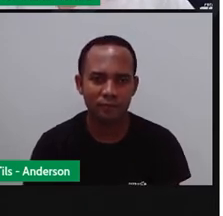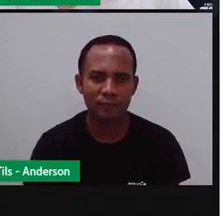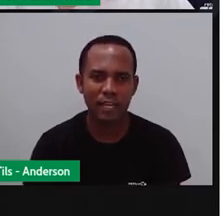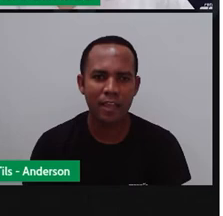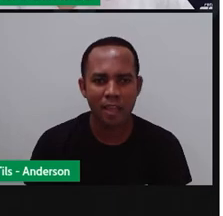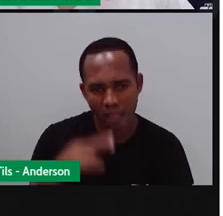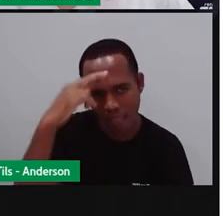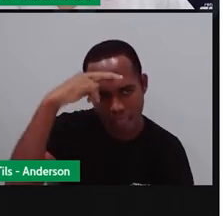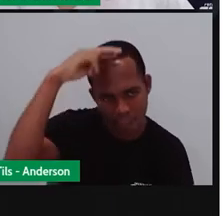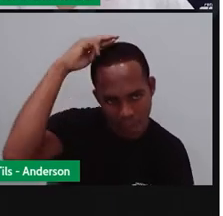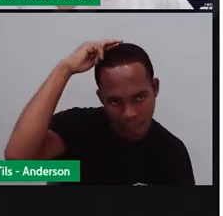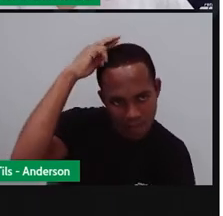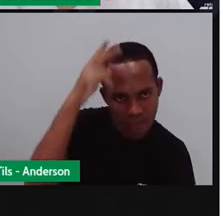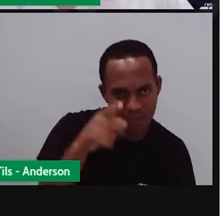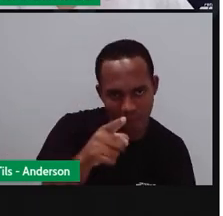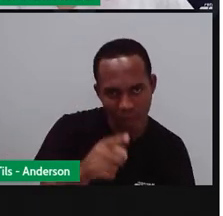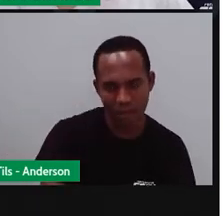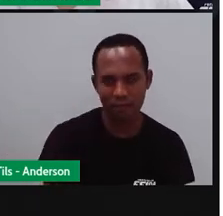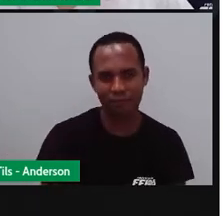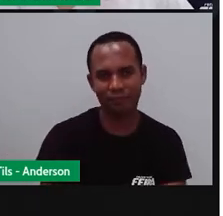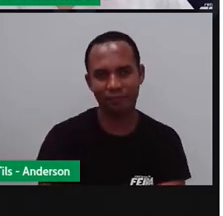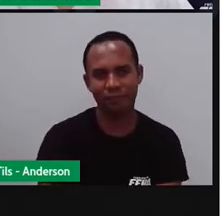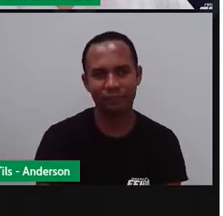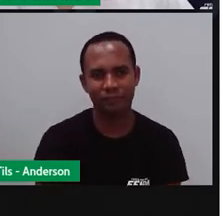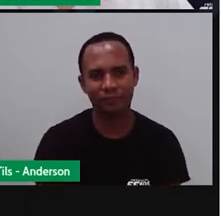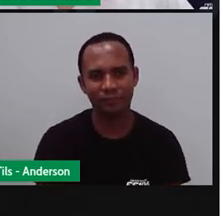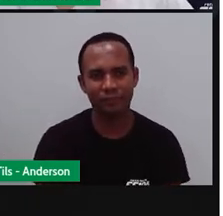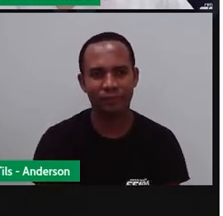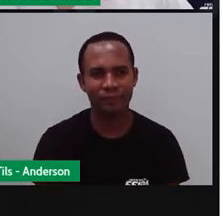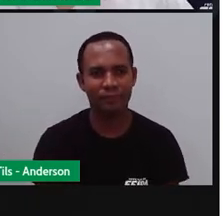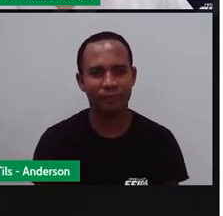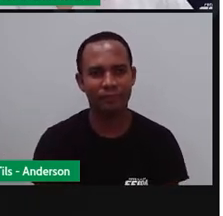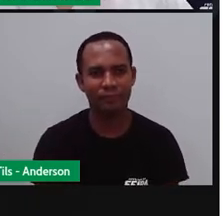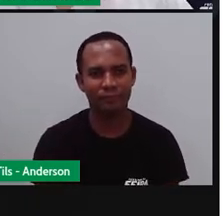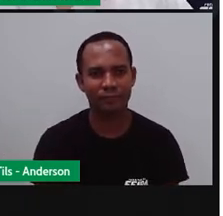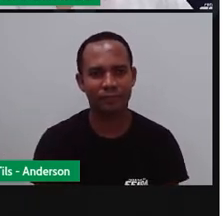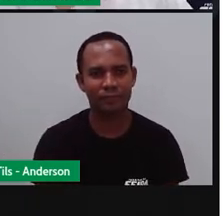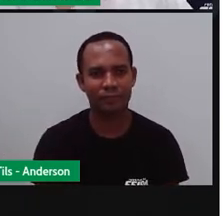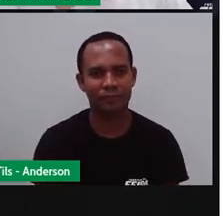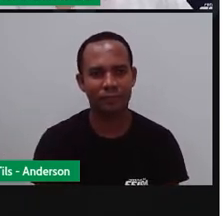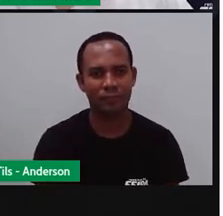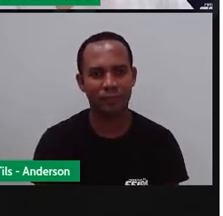Depois, quem escolheu o quê? Papel, não foi isso? Quem escolheu o papel foi?